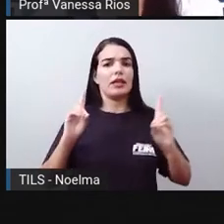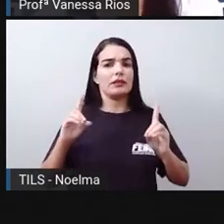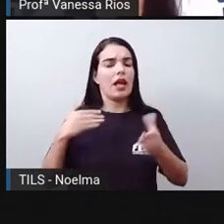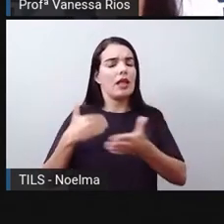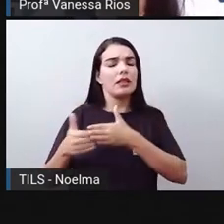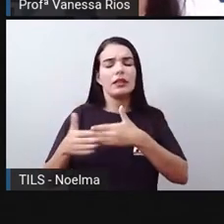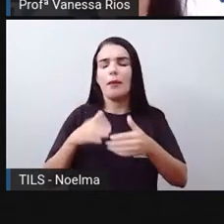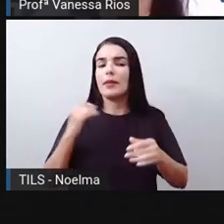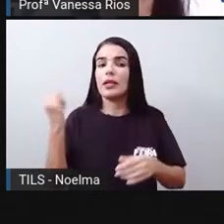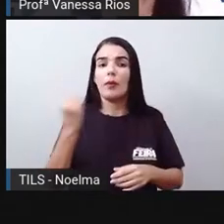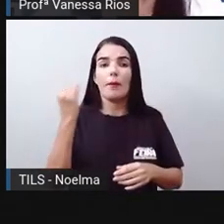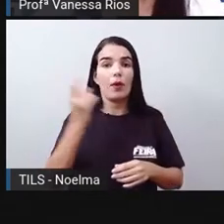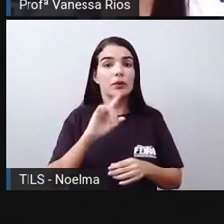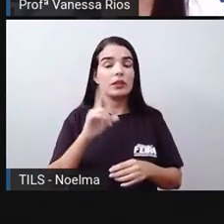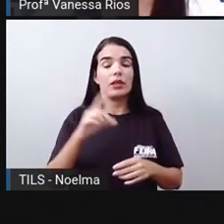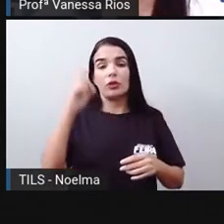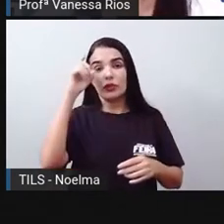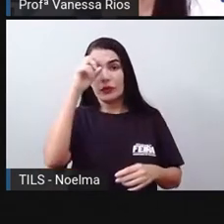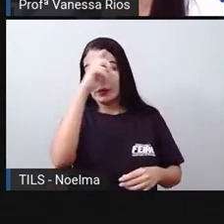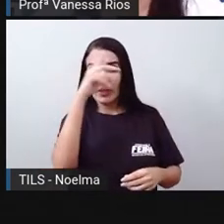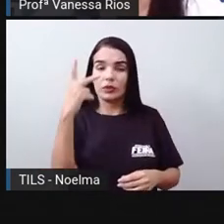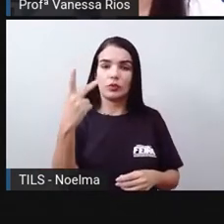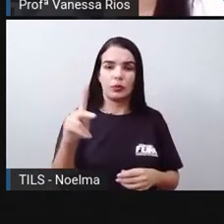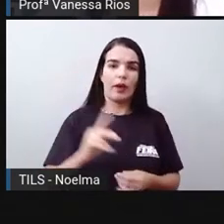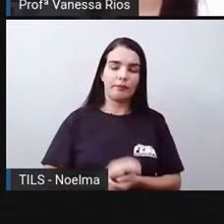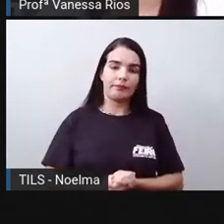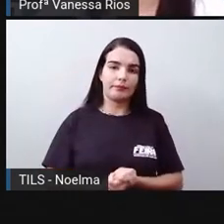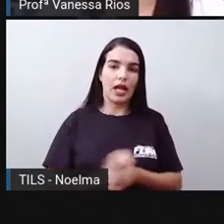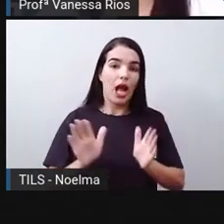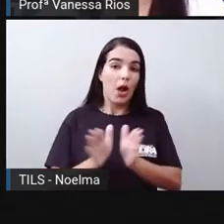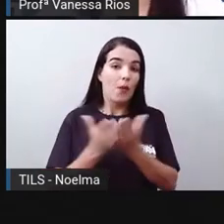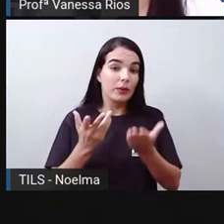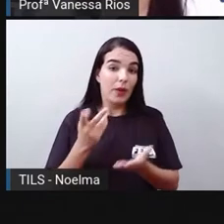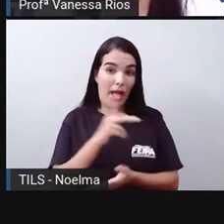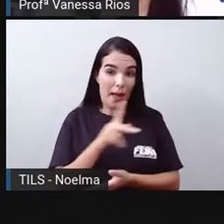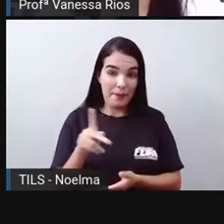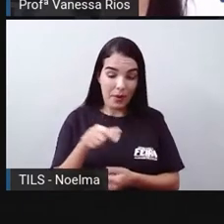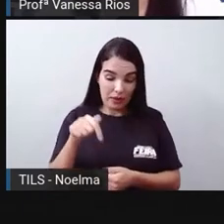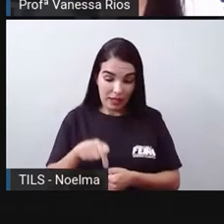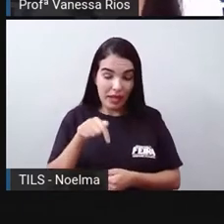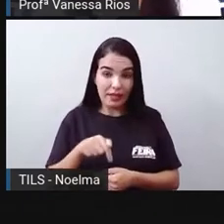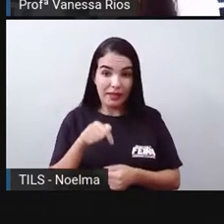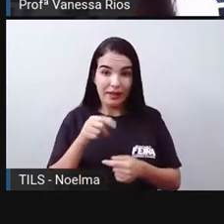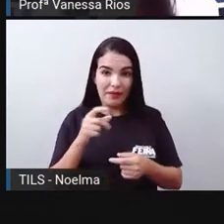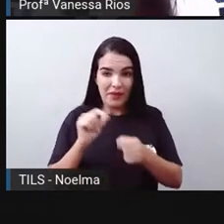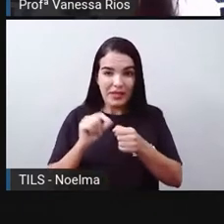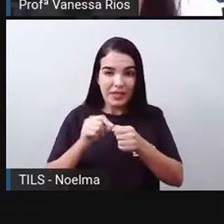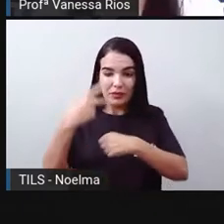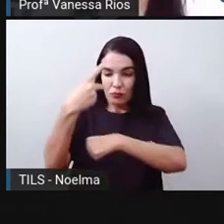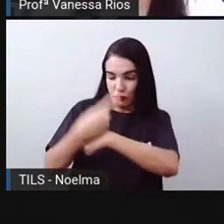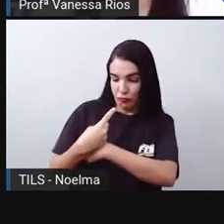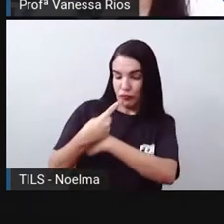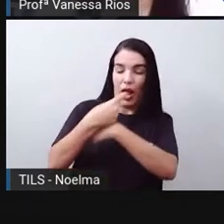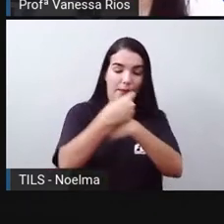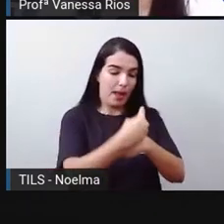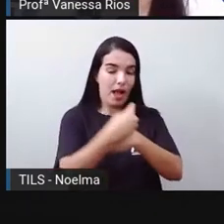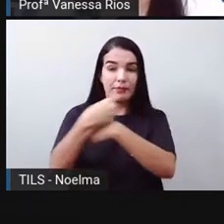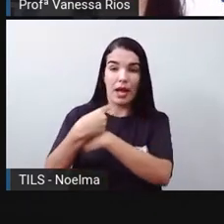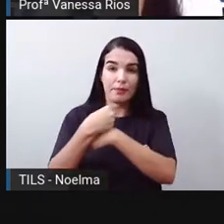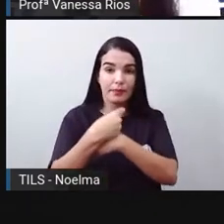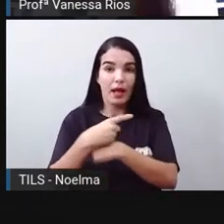das suas dificuldades. Quando a Pró está aqui, né, gravando a aula, falando,